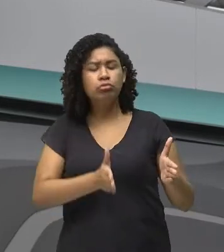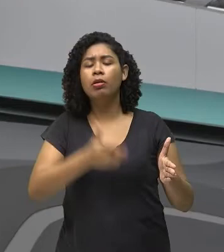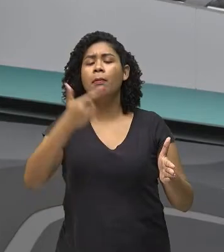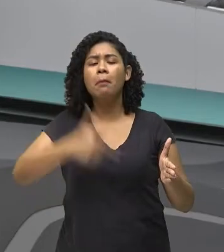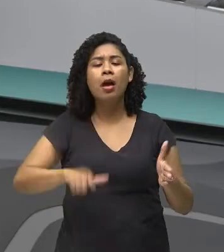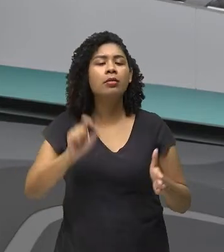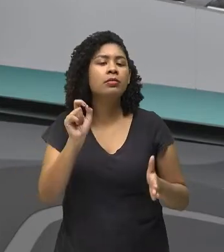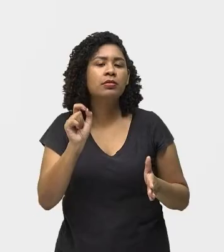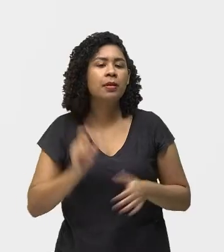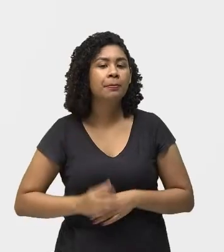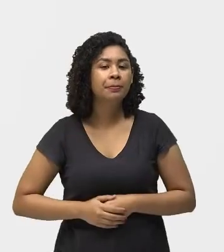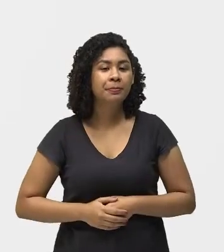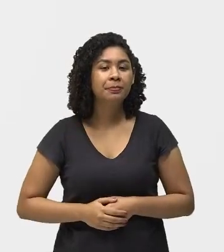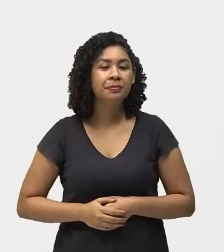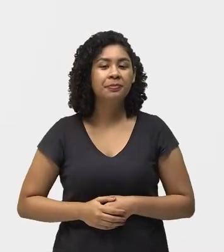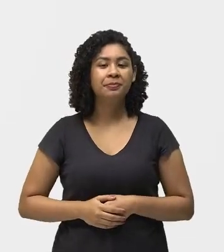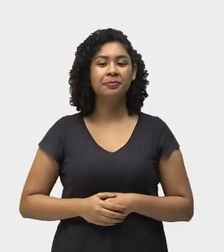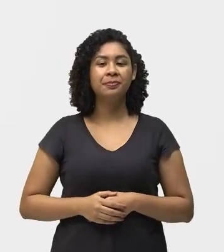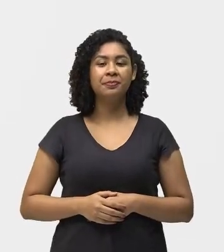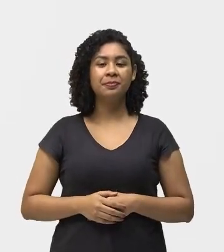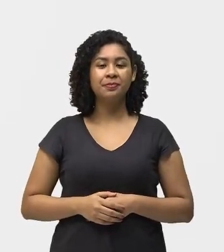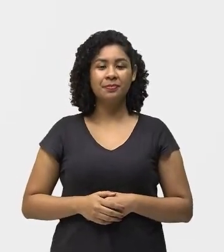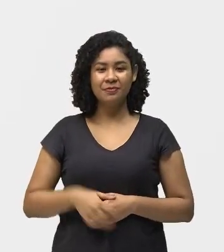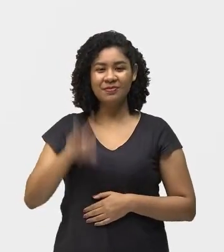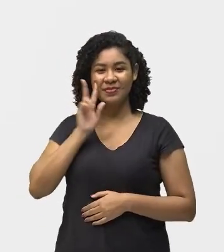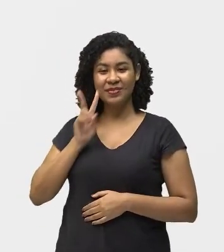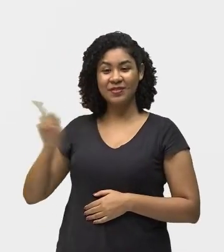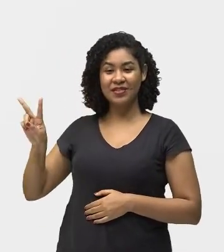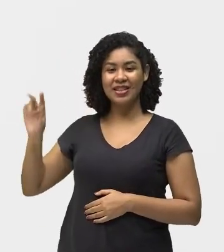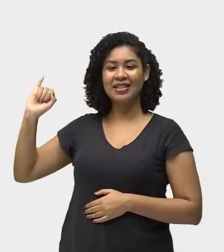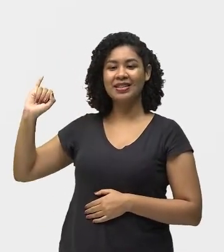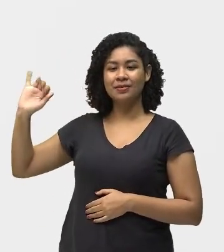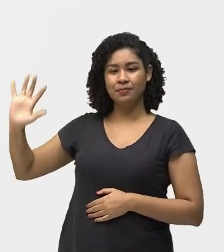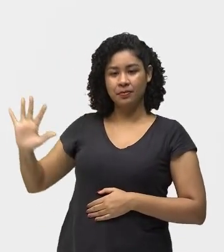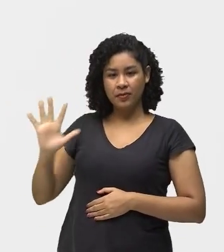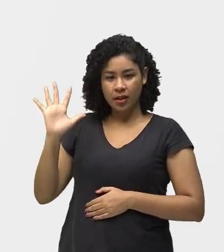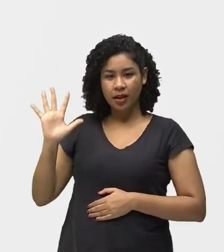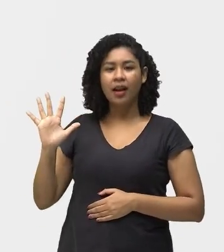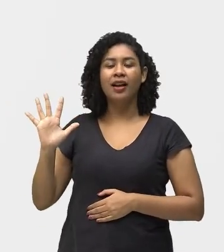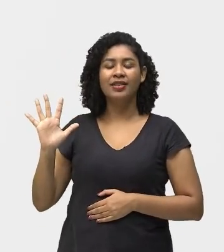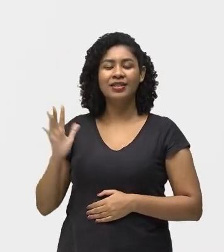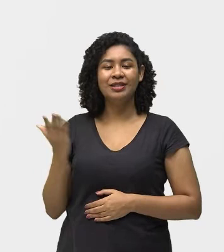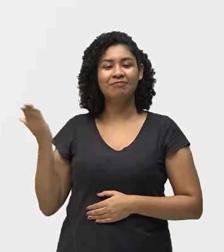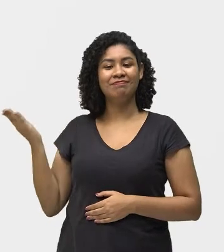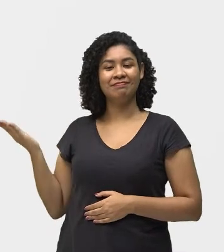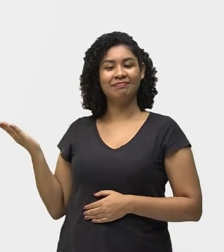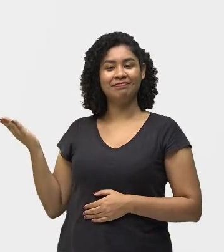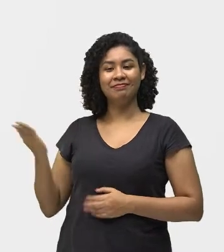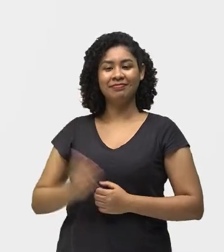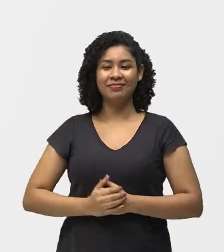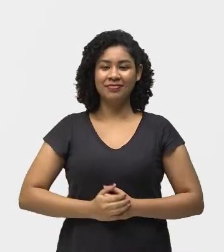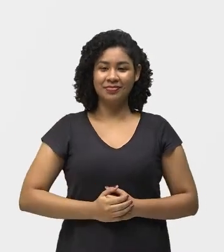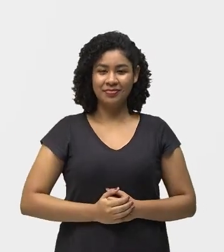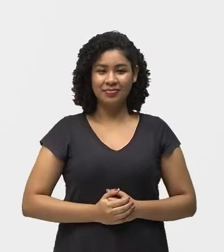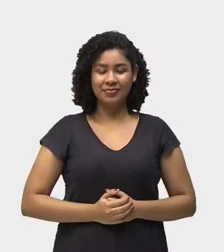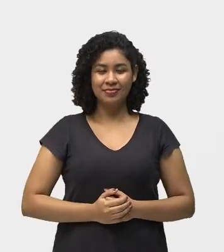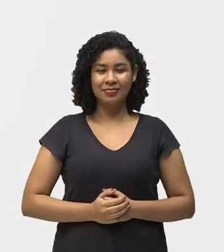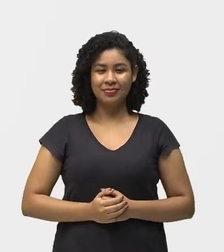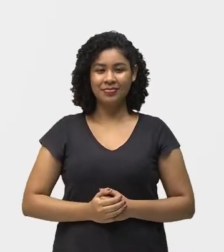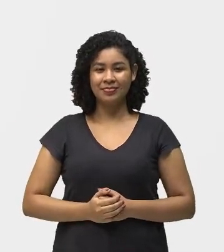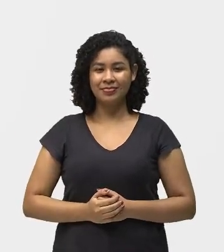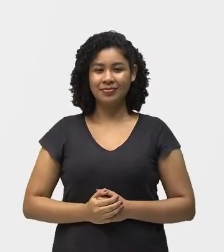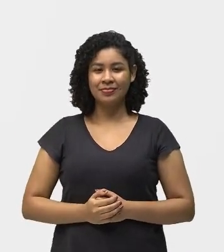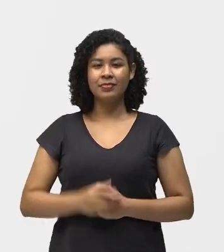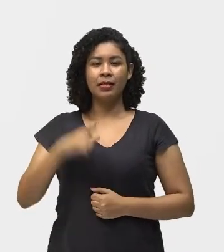no texto? Vamos dar uma olhada aqui. Observe imagens, cartelas e gráficos. Então, logo junto